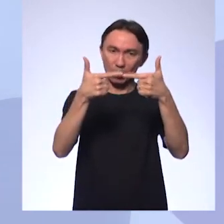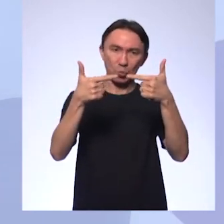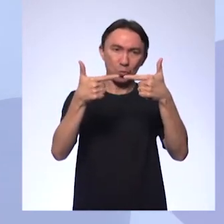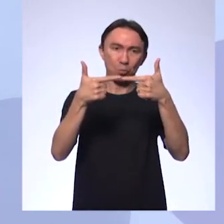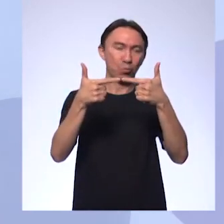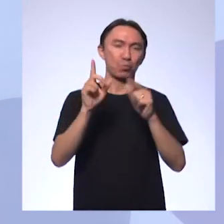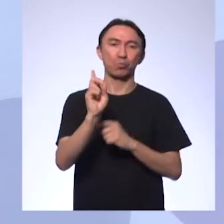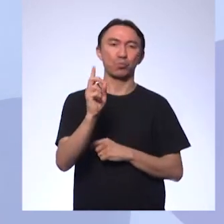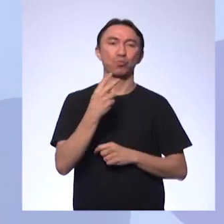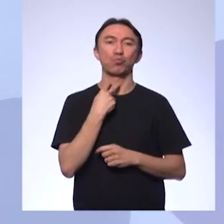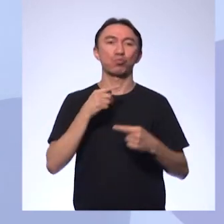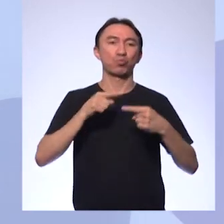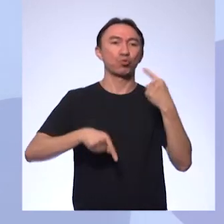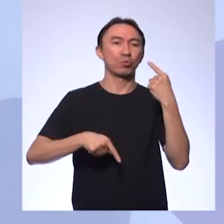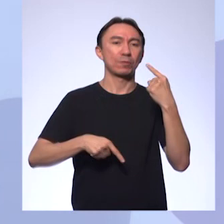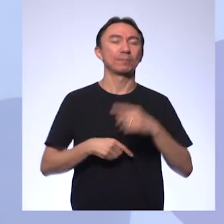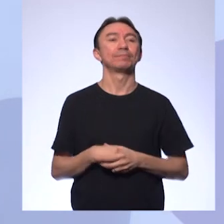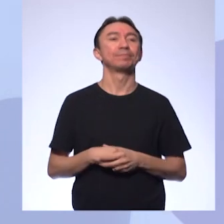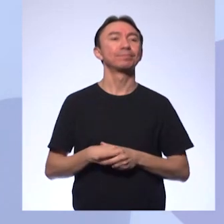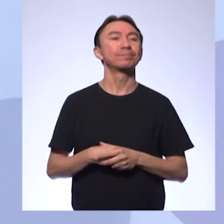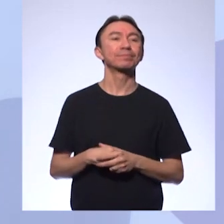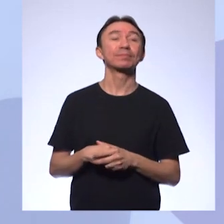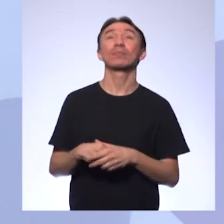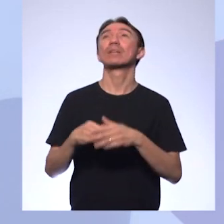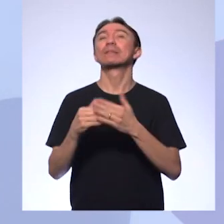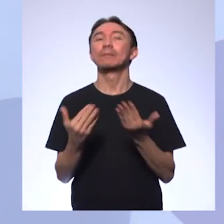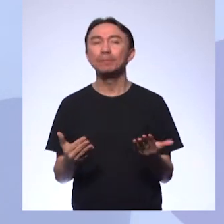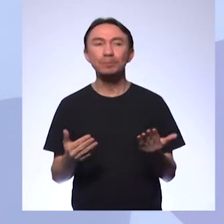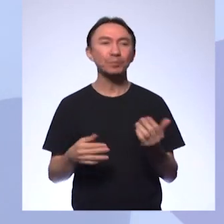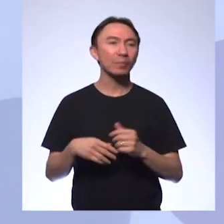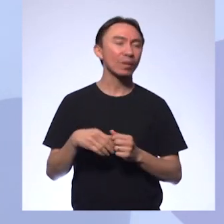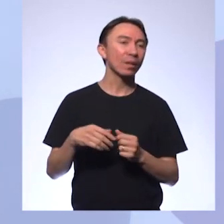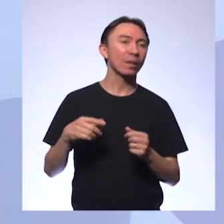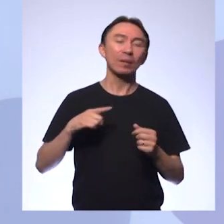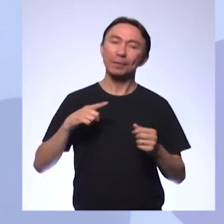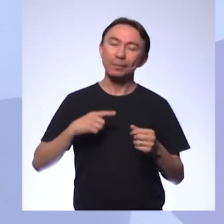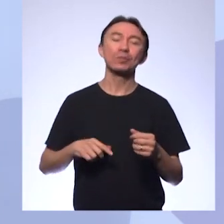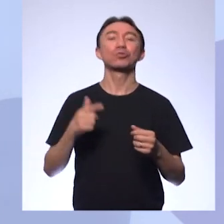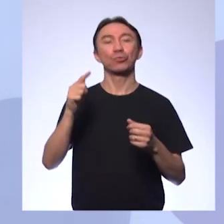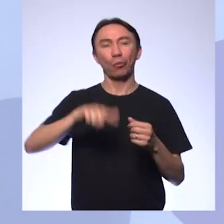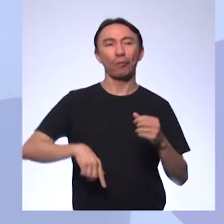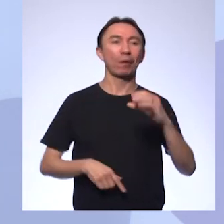aqui. Tudo bem? Então, vamos lá. Se eu pegar aqui o carbono,